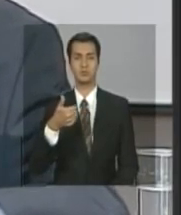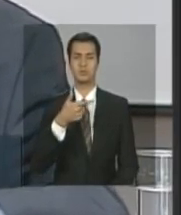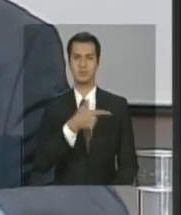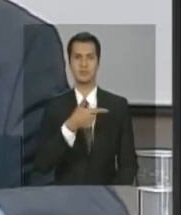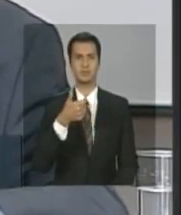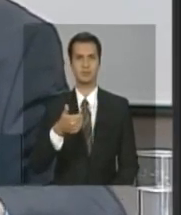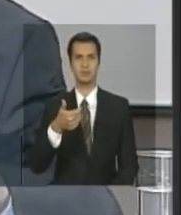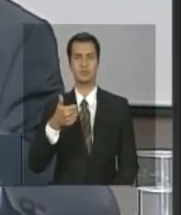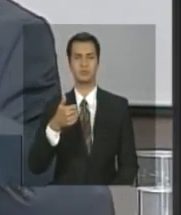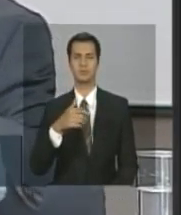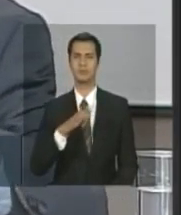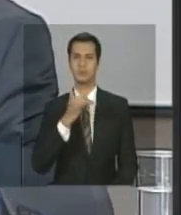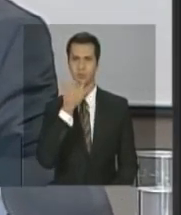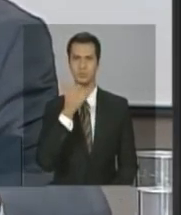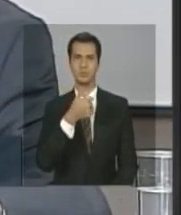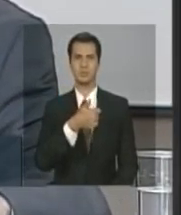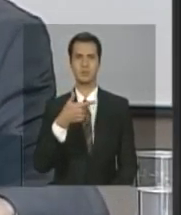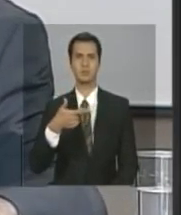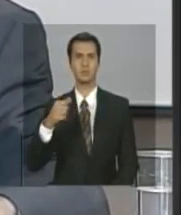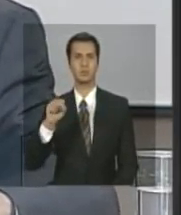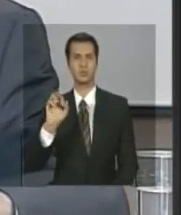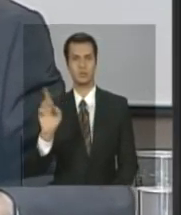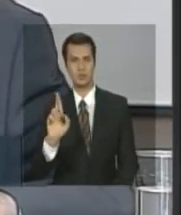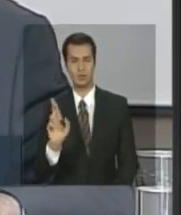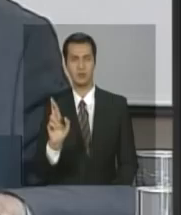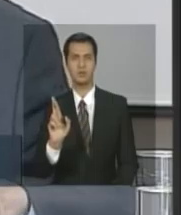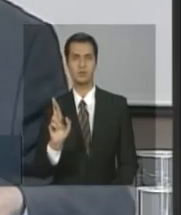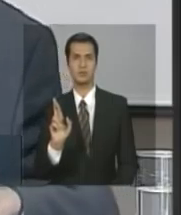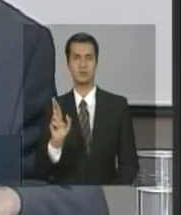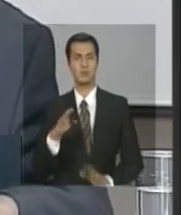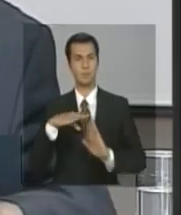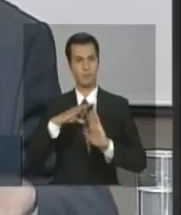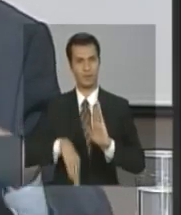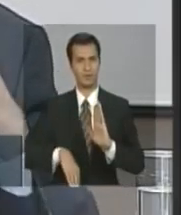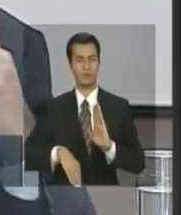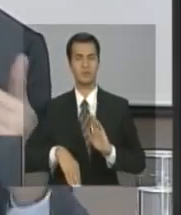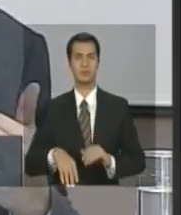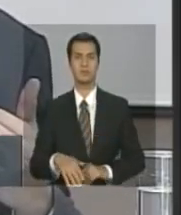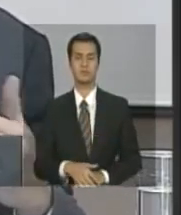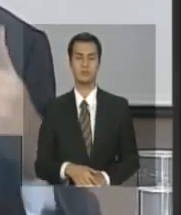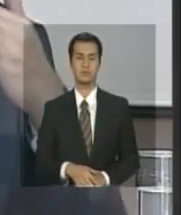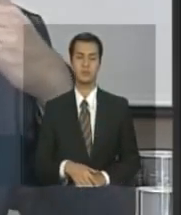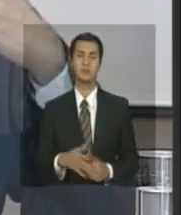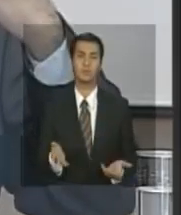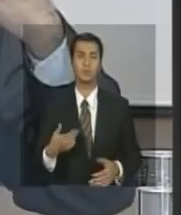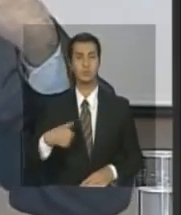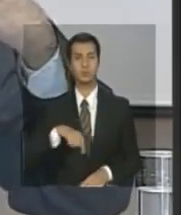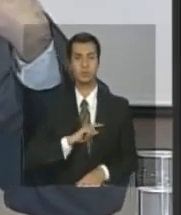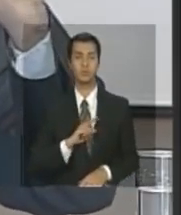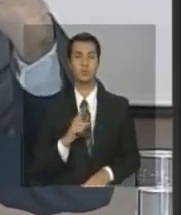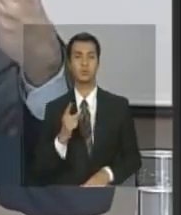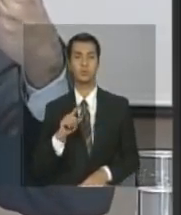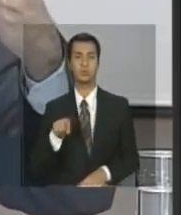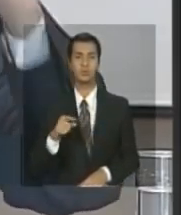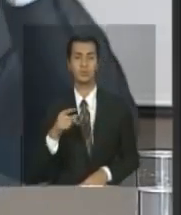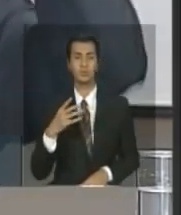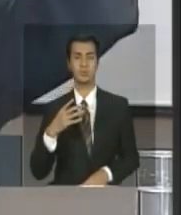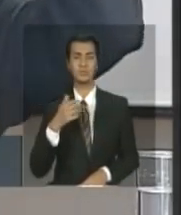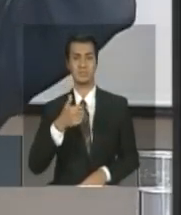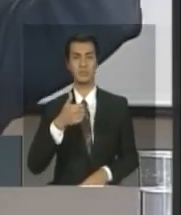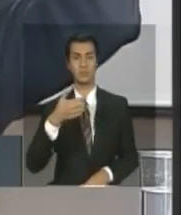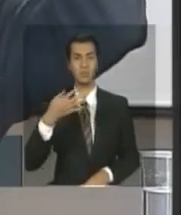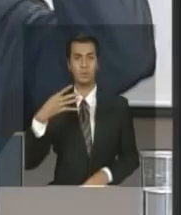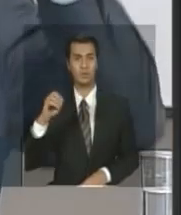maior do que, na verdade, a questão do conceito. A questão fundamental aqui, usando 140, inclusive, nós estamos sendo inclusive mais rigorosos.